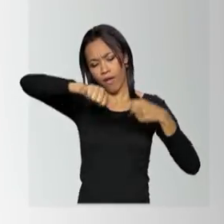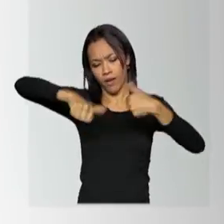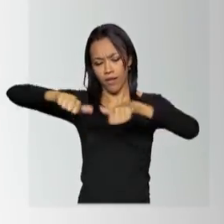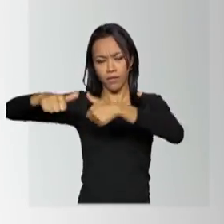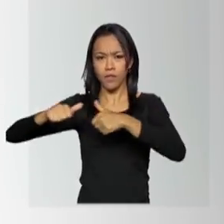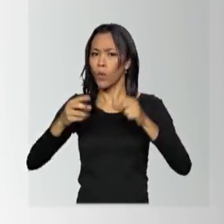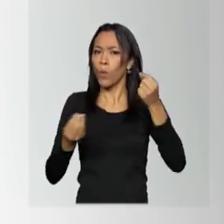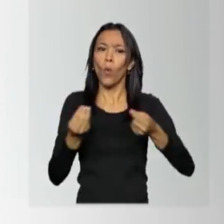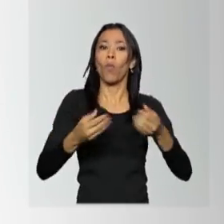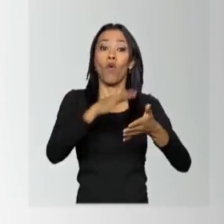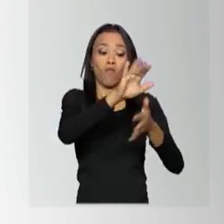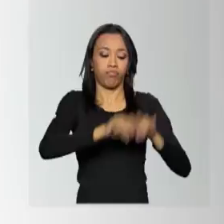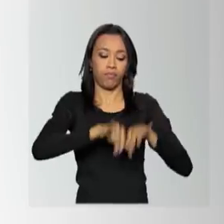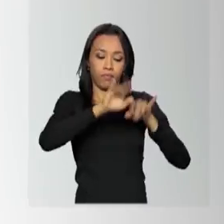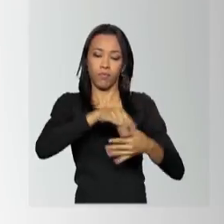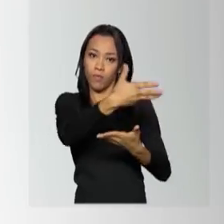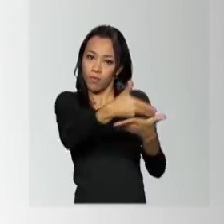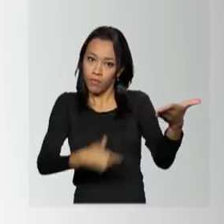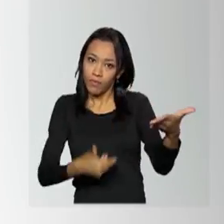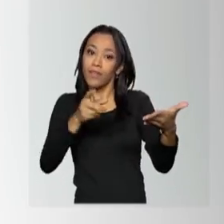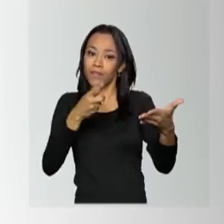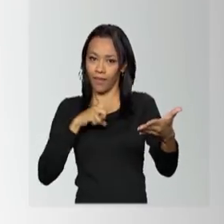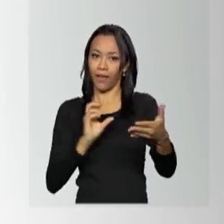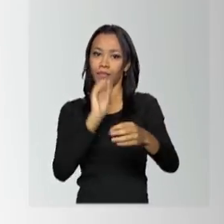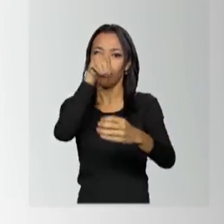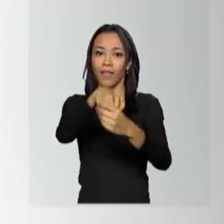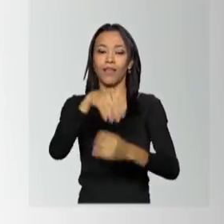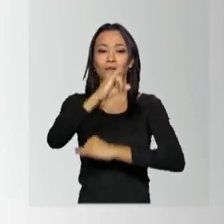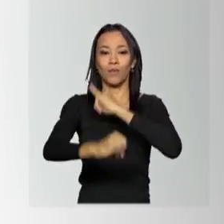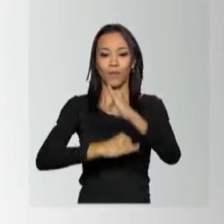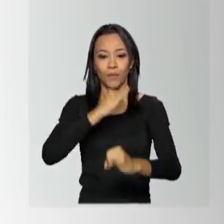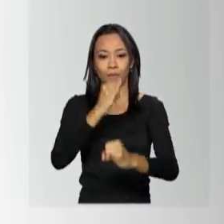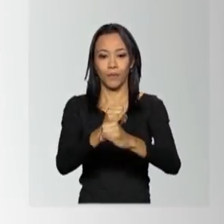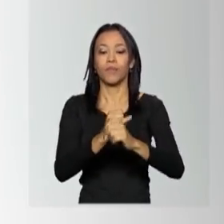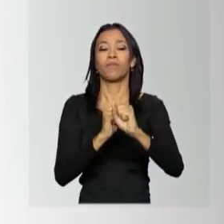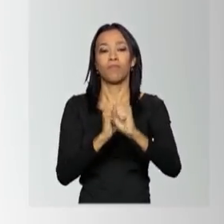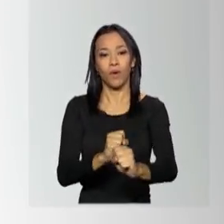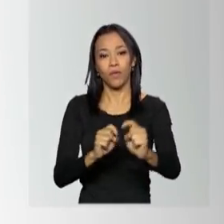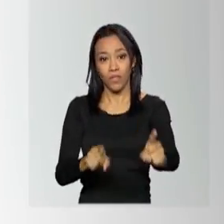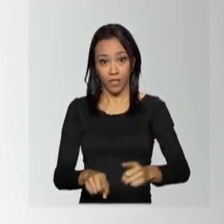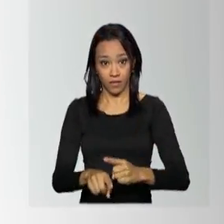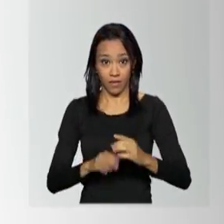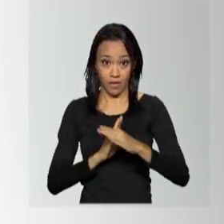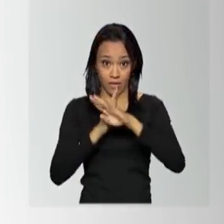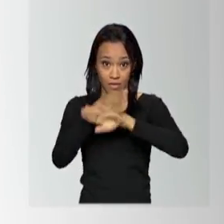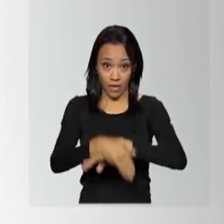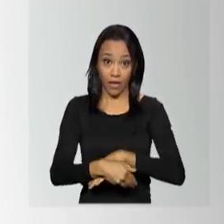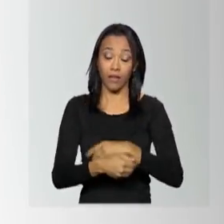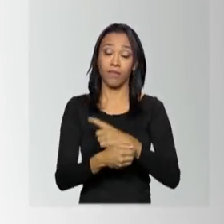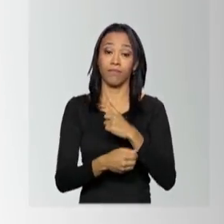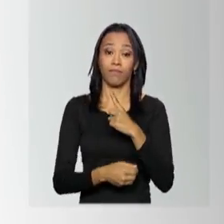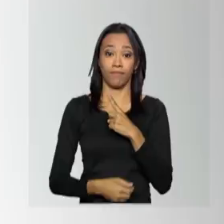do formulário online disponível na plataforma Carlos Chagas, na página do CNPq, em